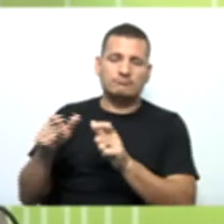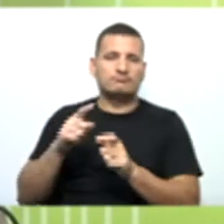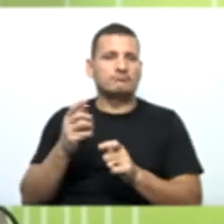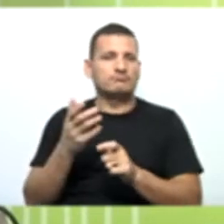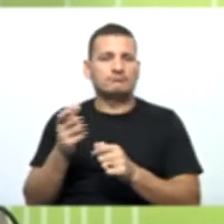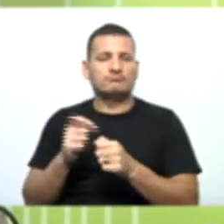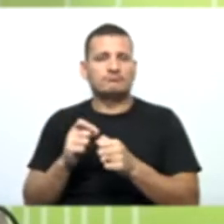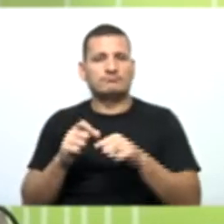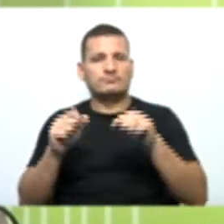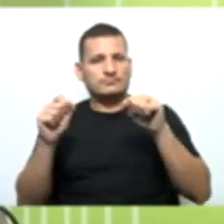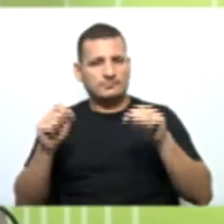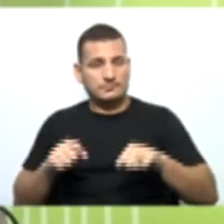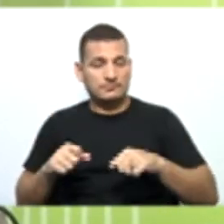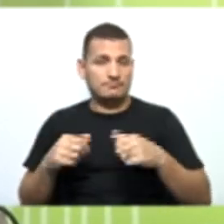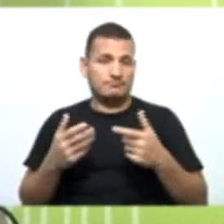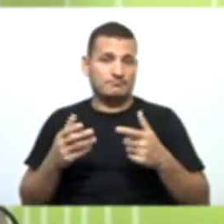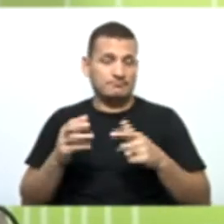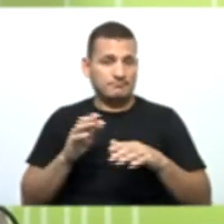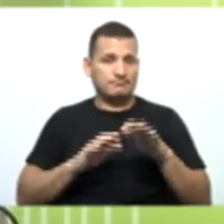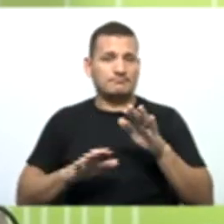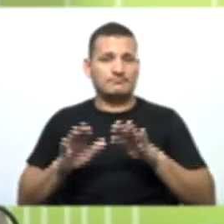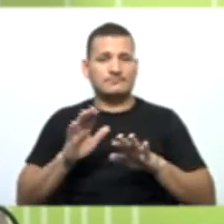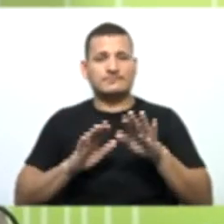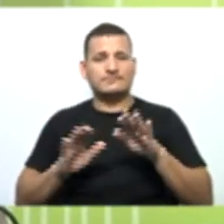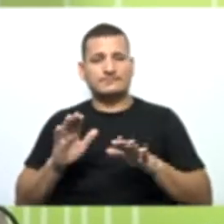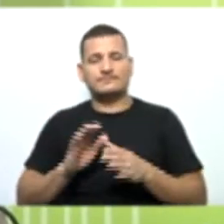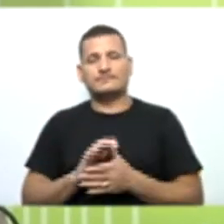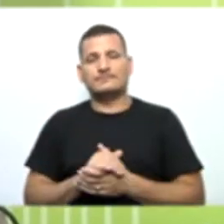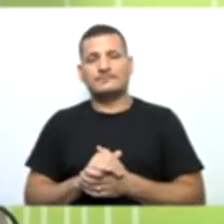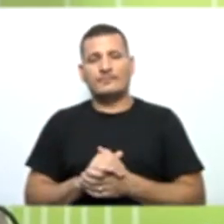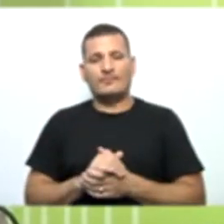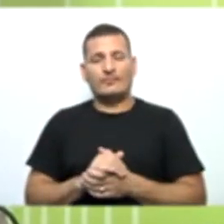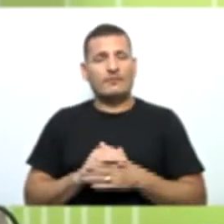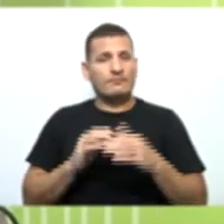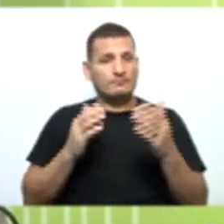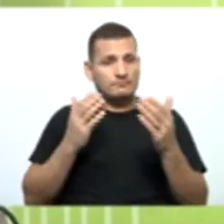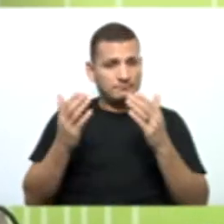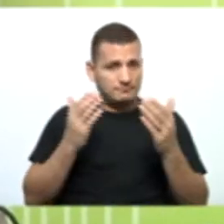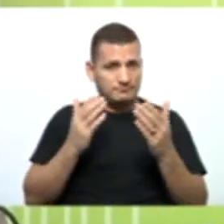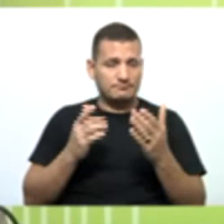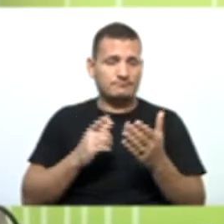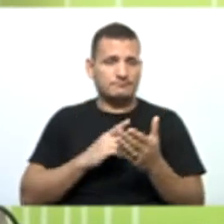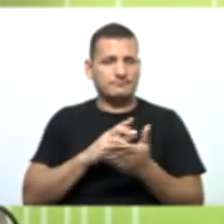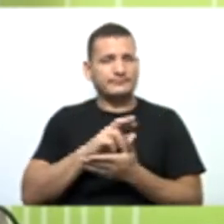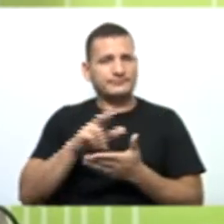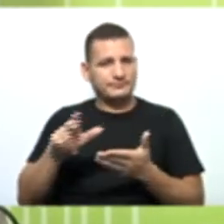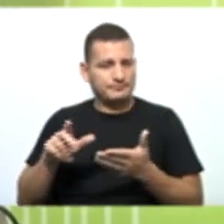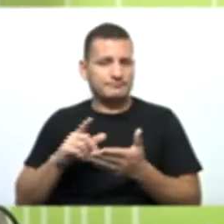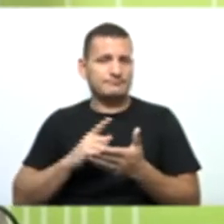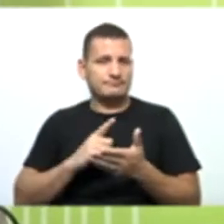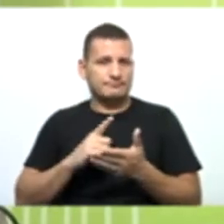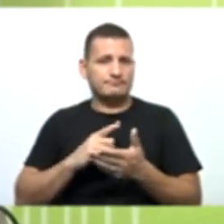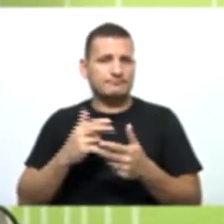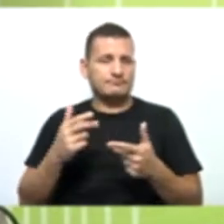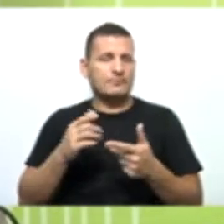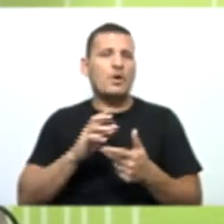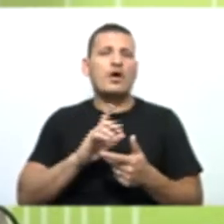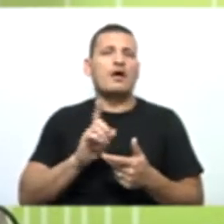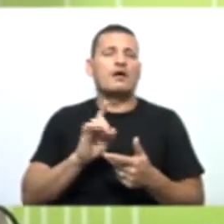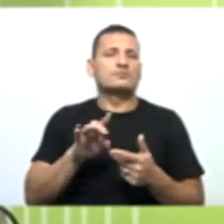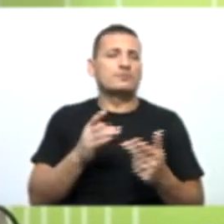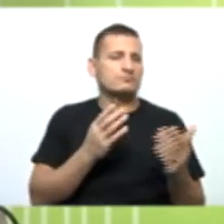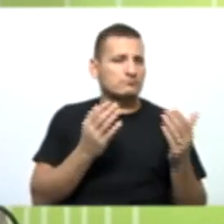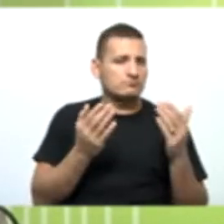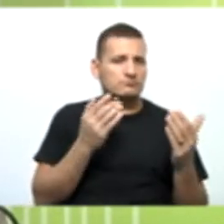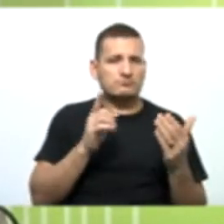sistema. Então, muito cuidado com isso. E análise já envolve muita coisa. Vocês vão observar aqui que não é só analisar, né?